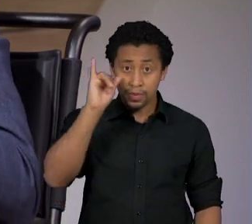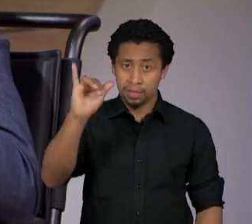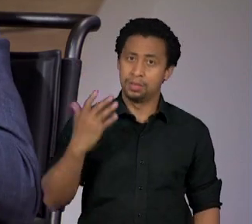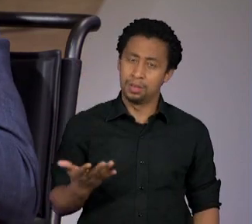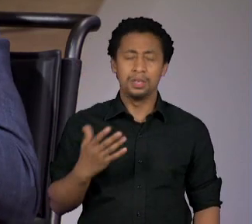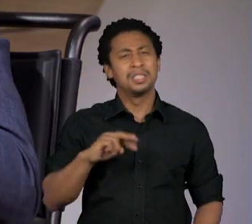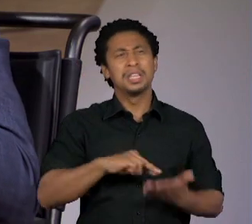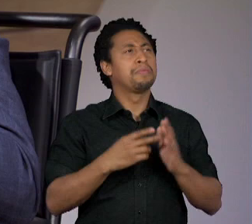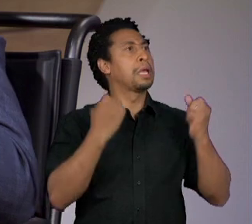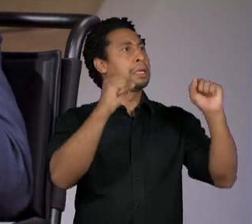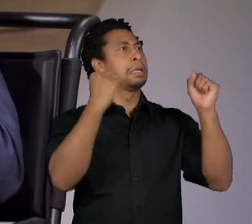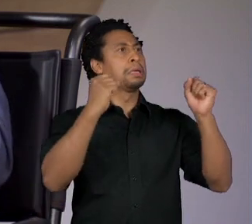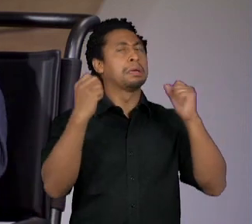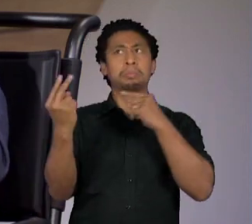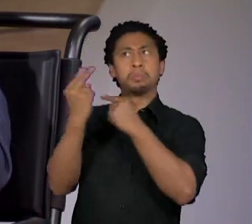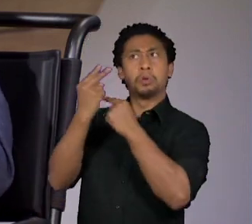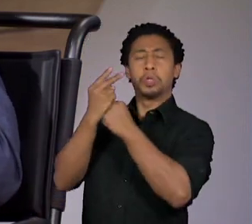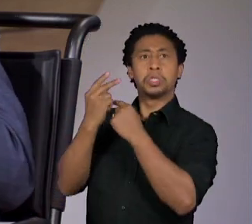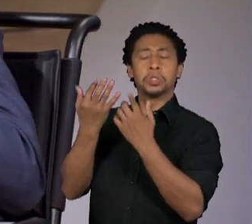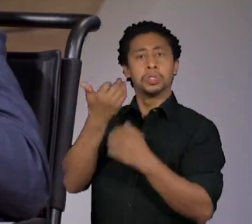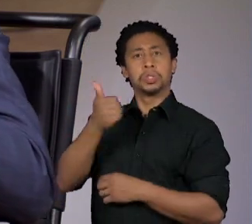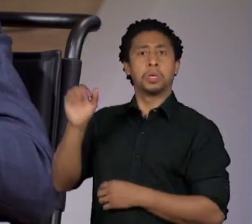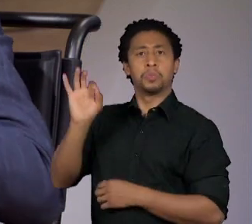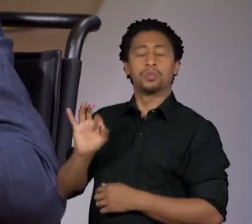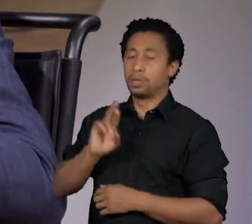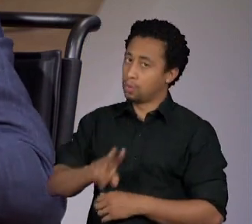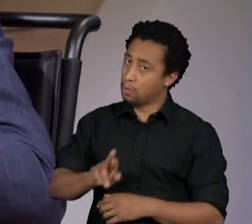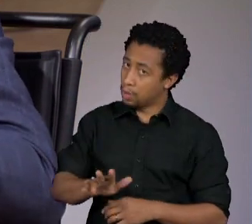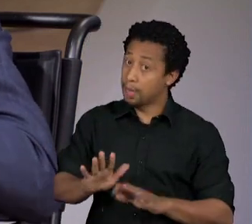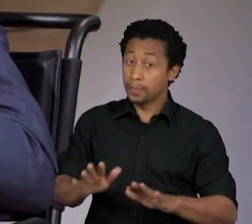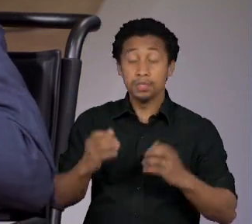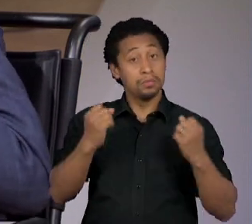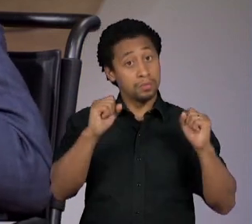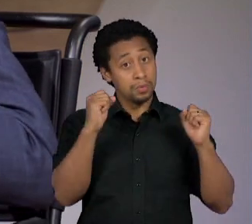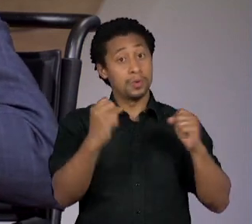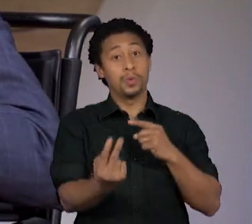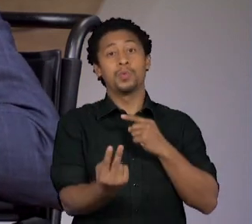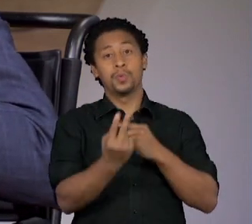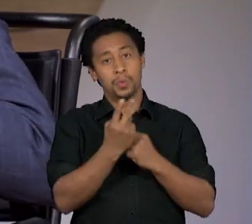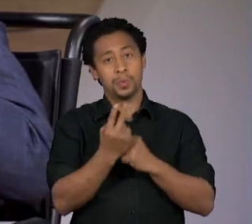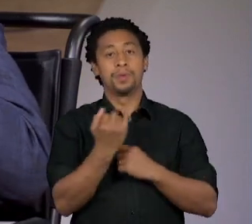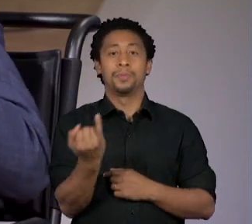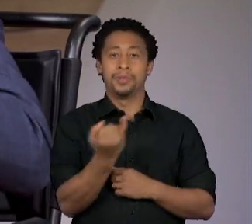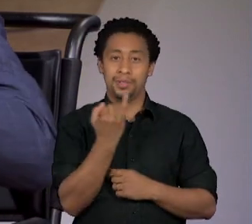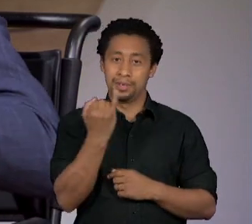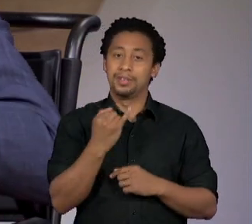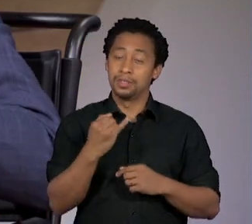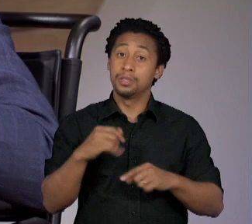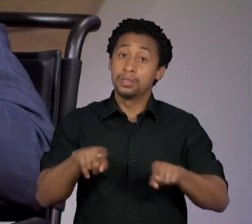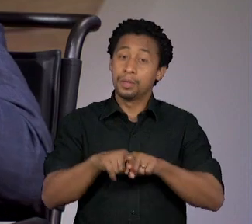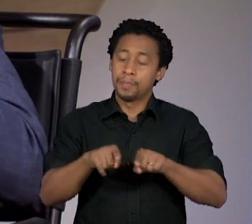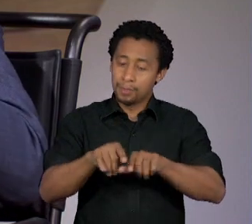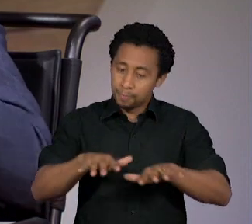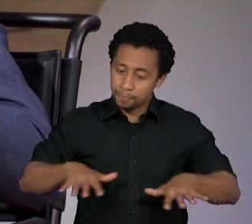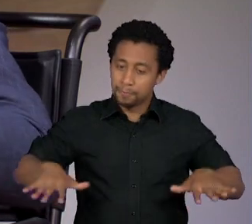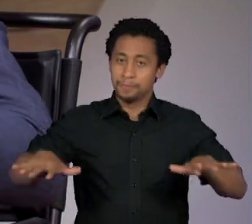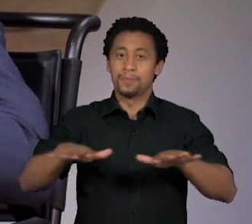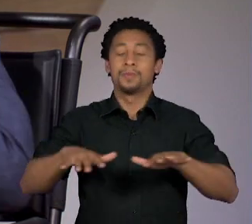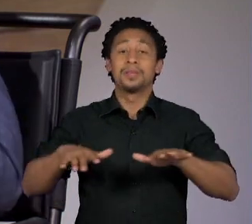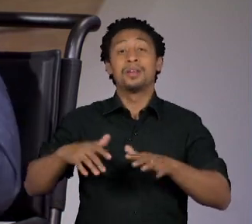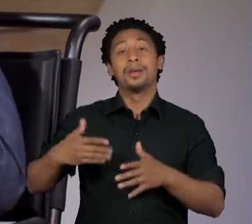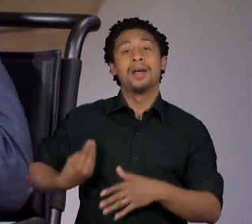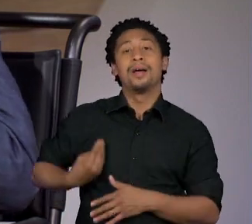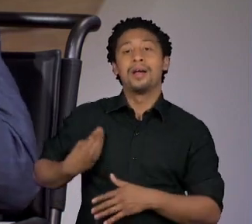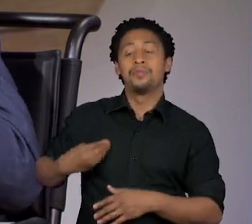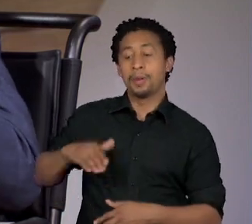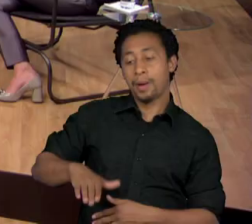demência, ela tem um fator genético, mas ela tem um fator ambiental. Ou seja, você tem fatores de riscos ao longo da sua vida